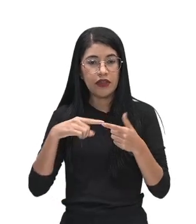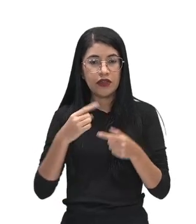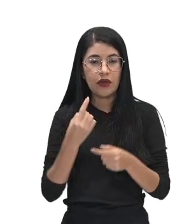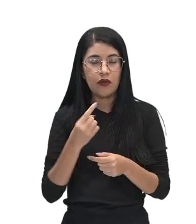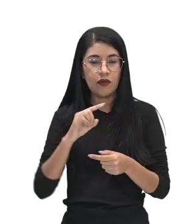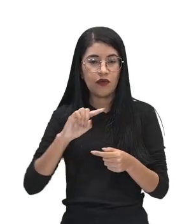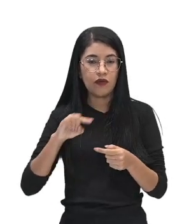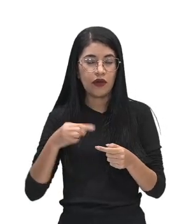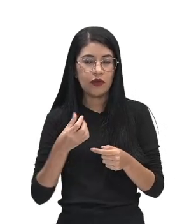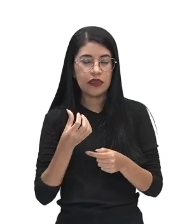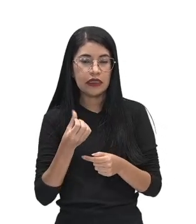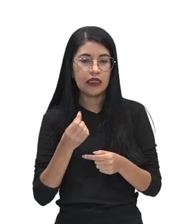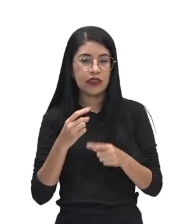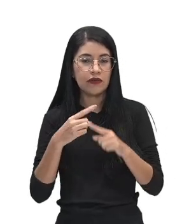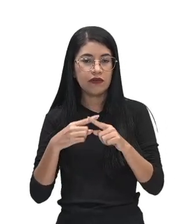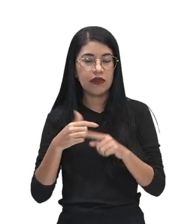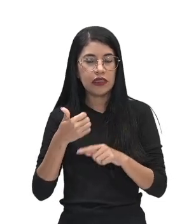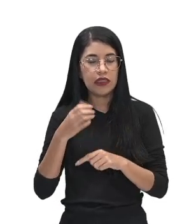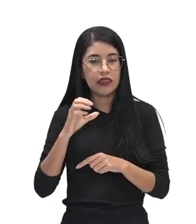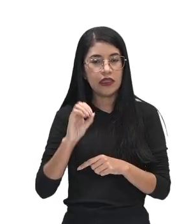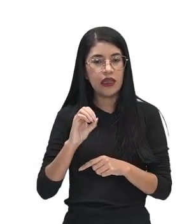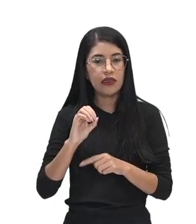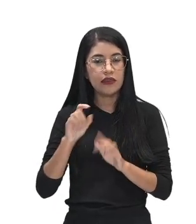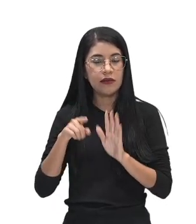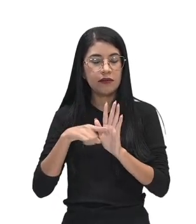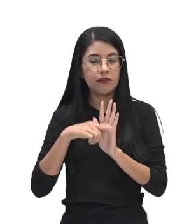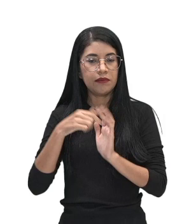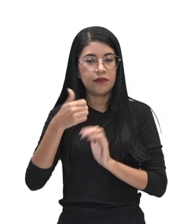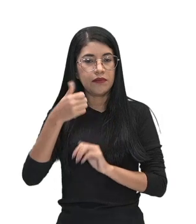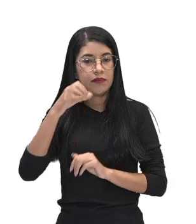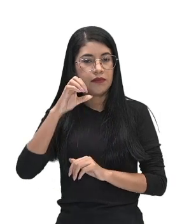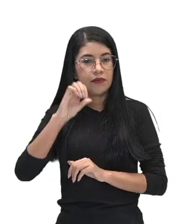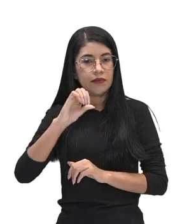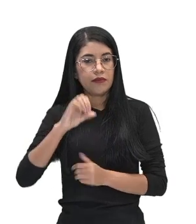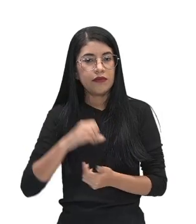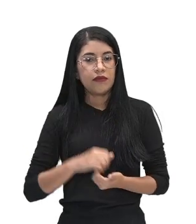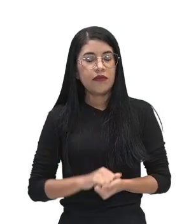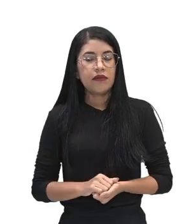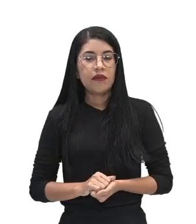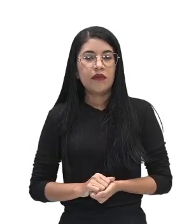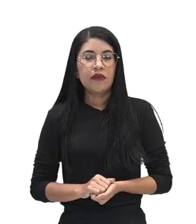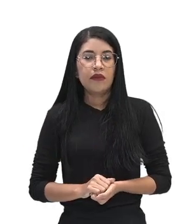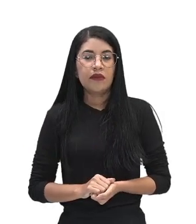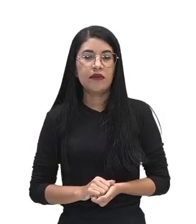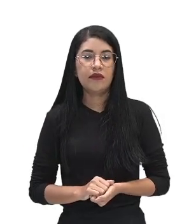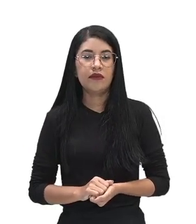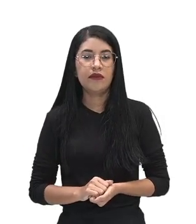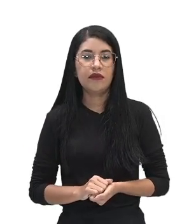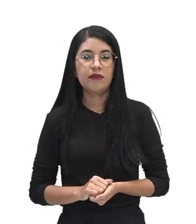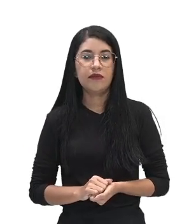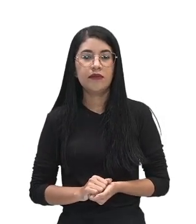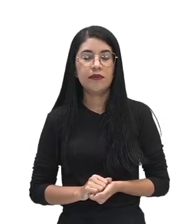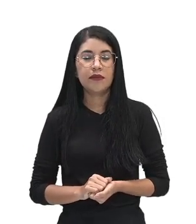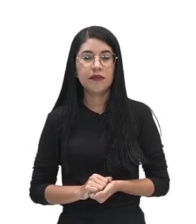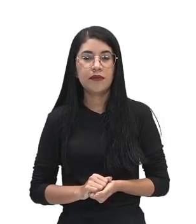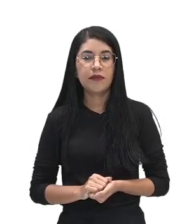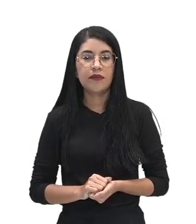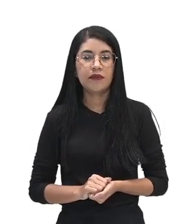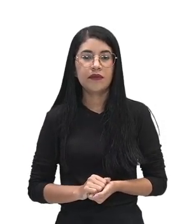vezes 10 a menos 19. E aí, olha só, pessoal,